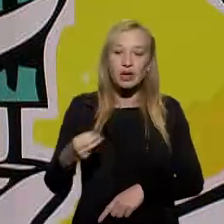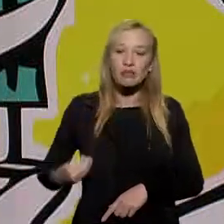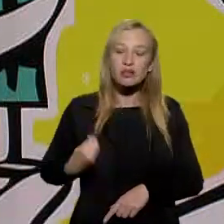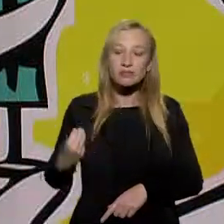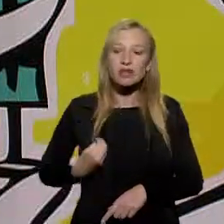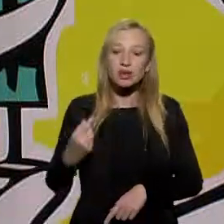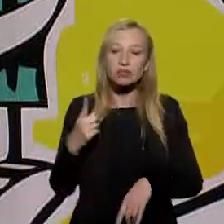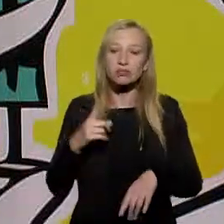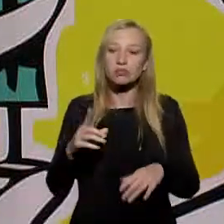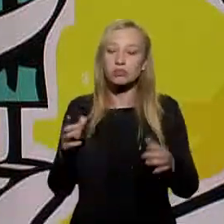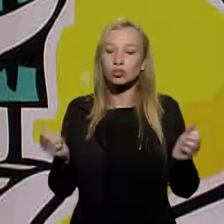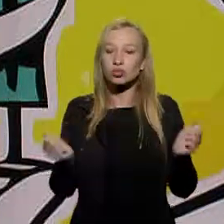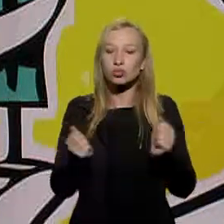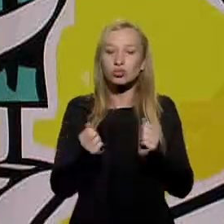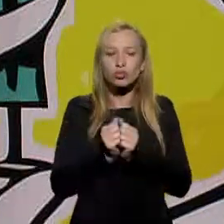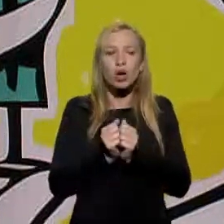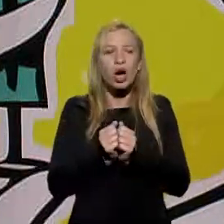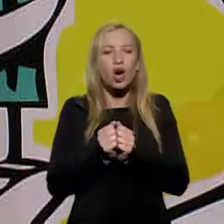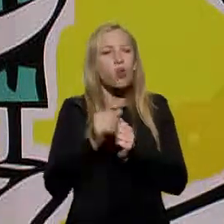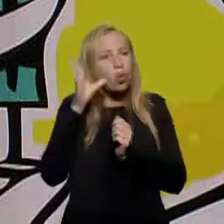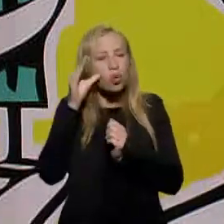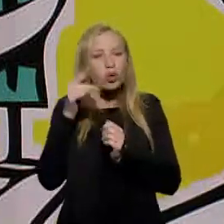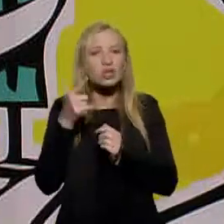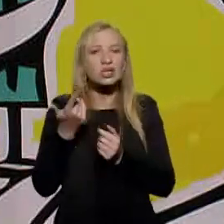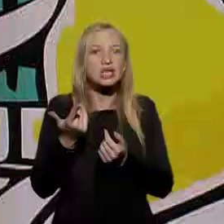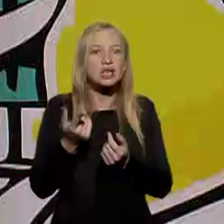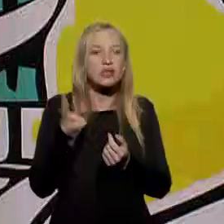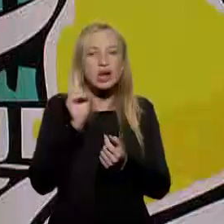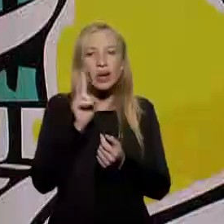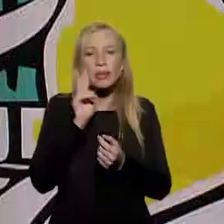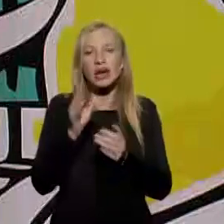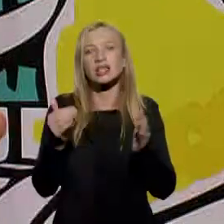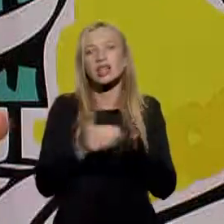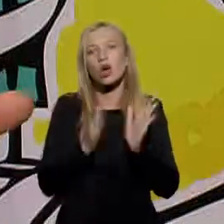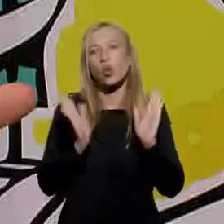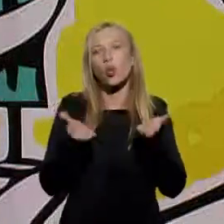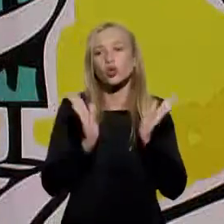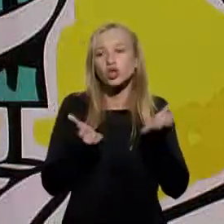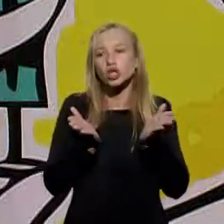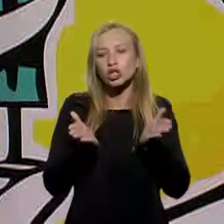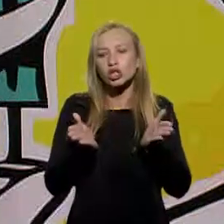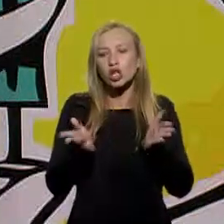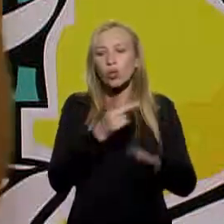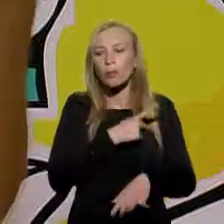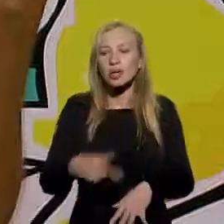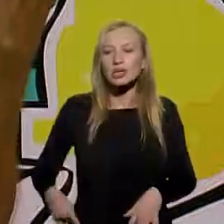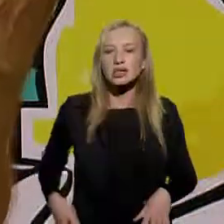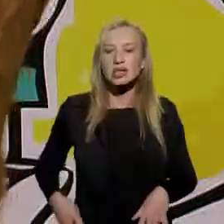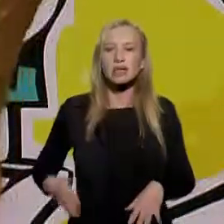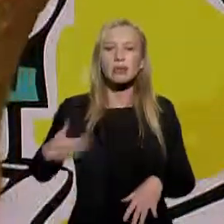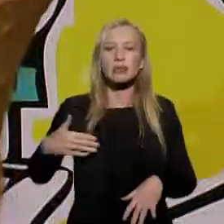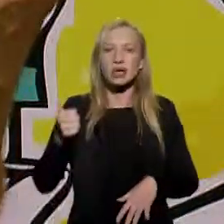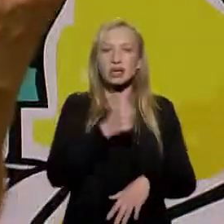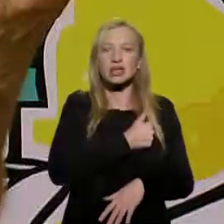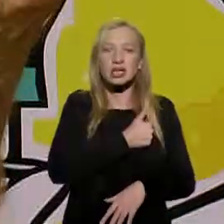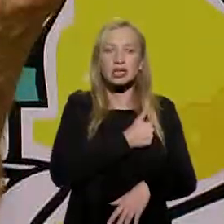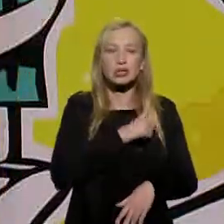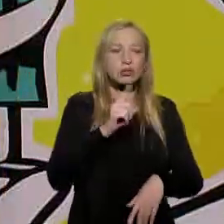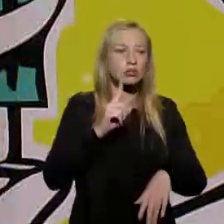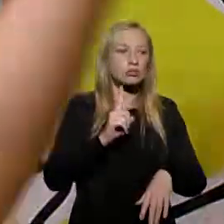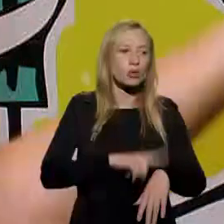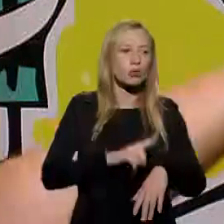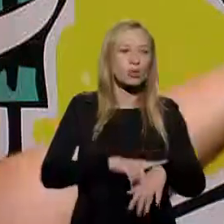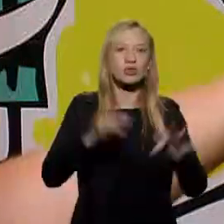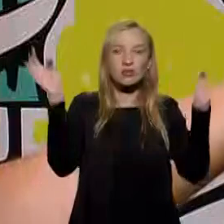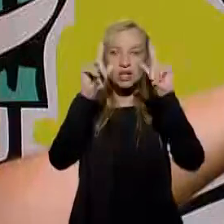bastante curiosa porque ao mesmo tempo que eles foram são lembrados até hoje é como o presidente ea primeira dama de uma das fases